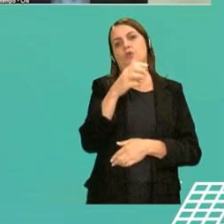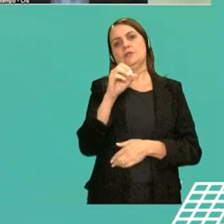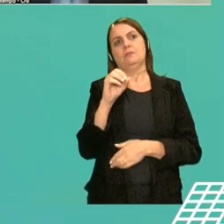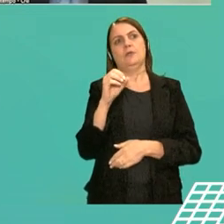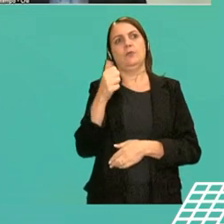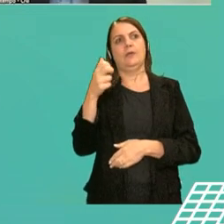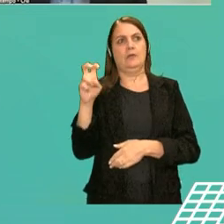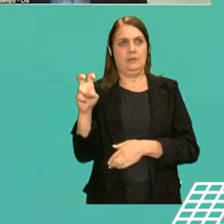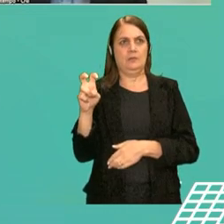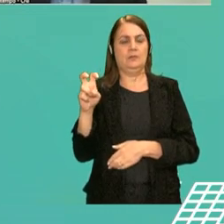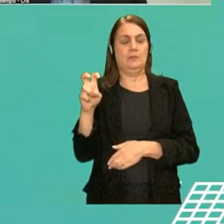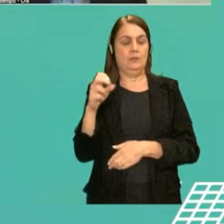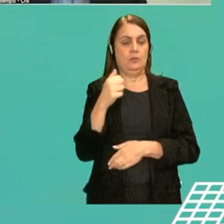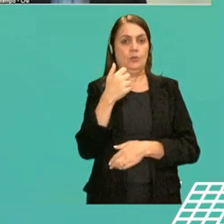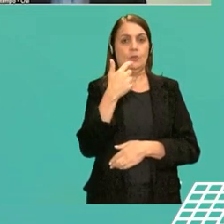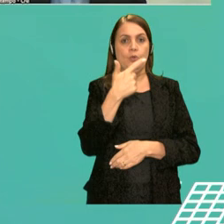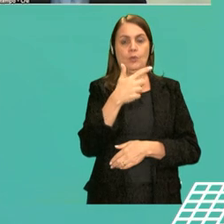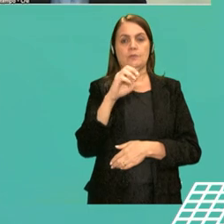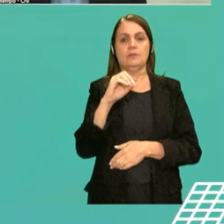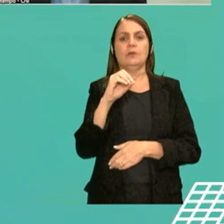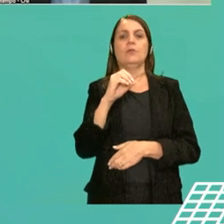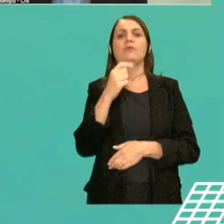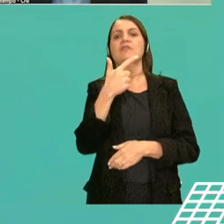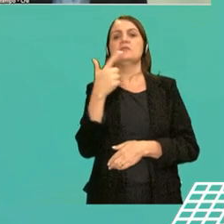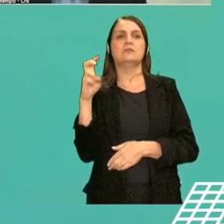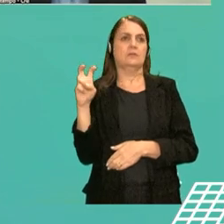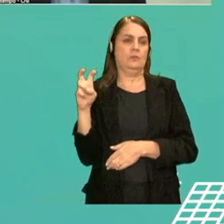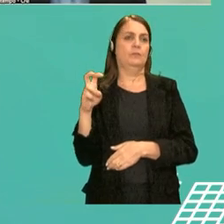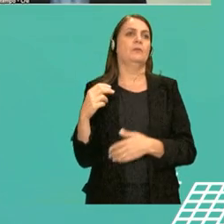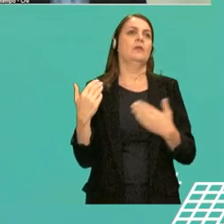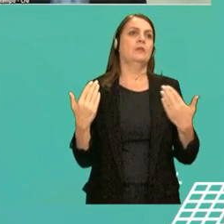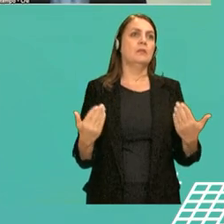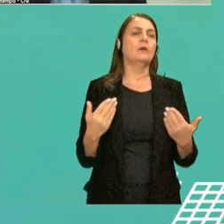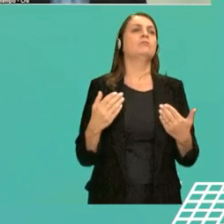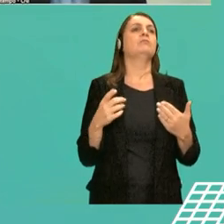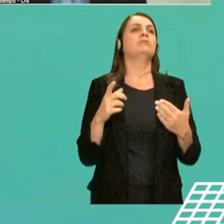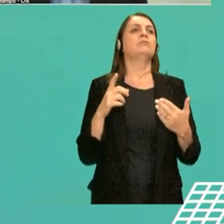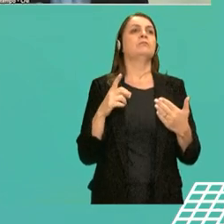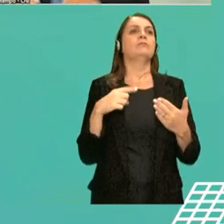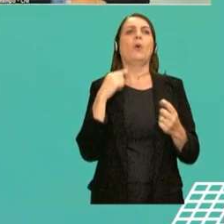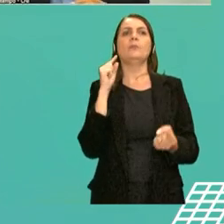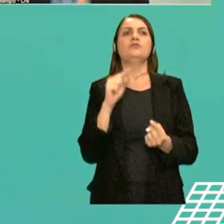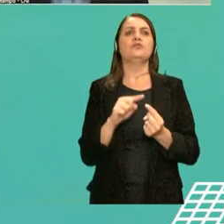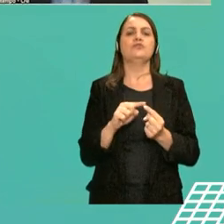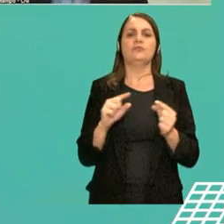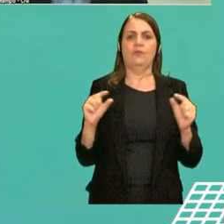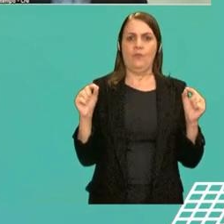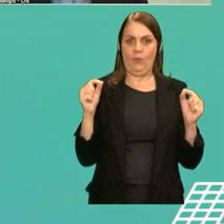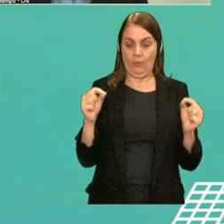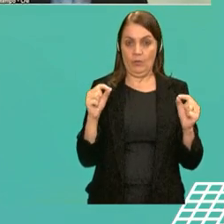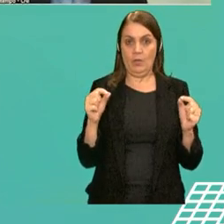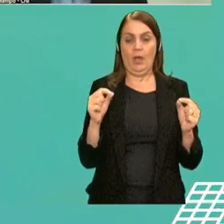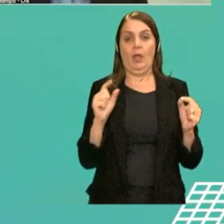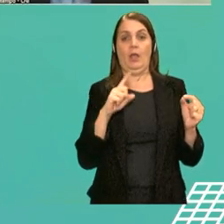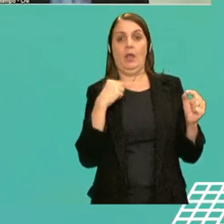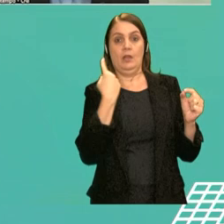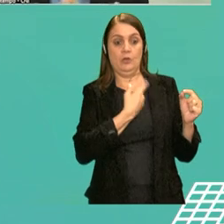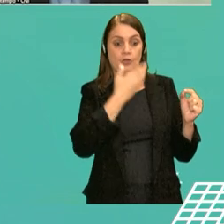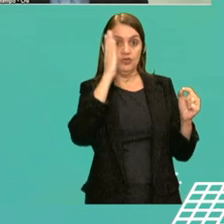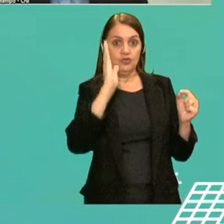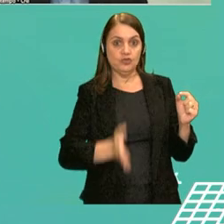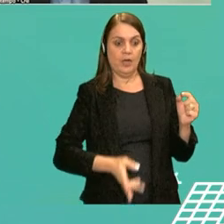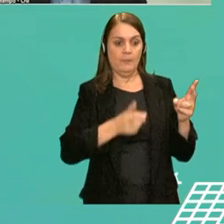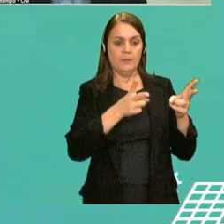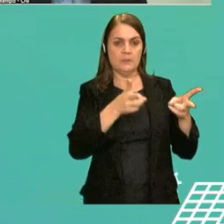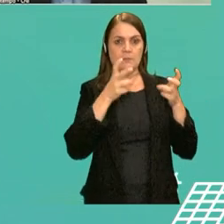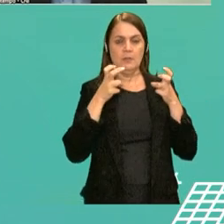trazer aí mais previsibilidade e menos volatilidade, dado que a gente já começa a perceber, e é um